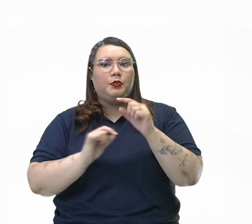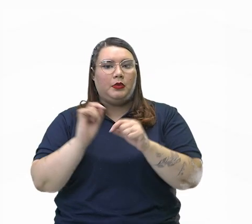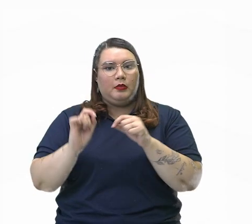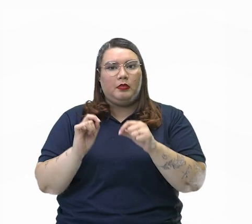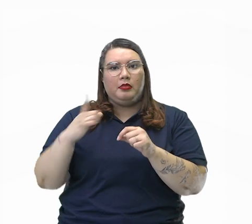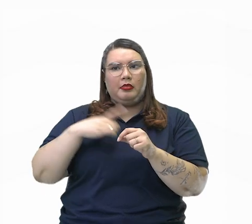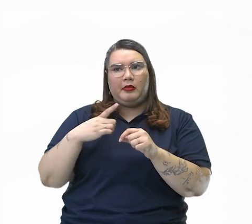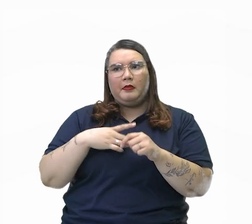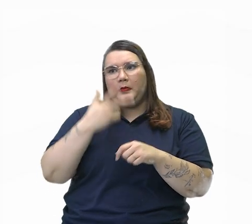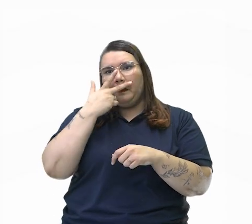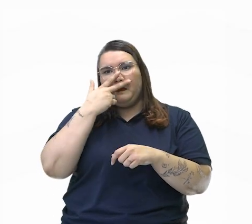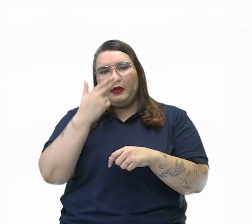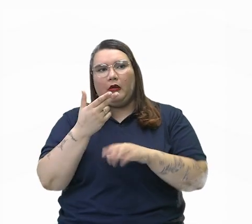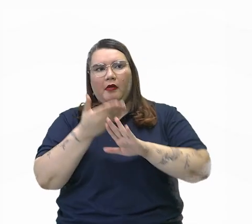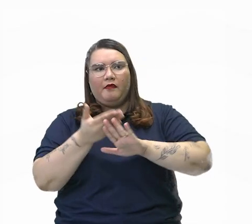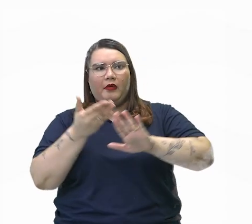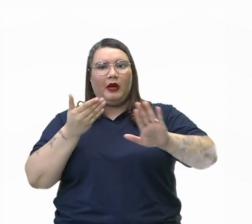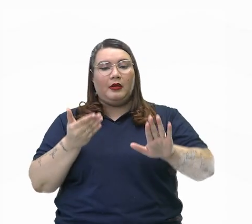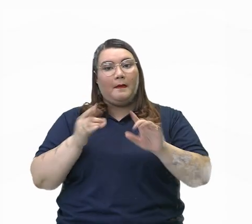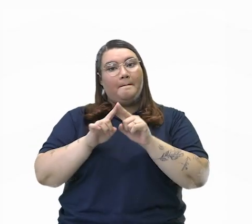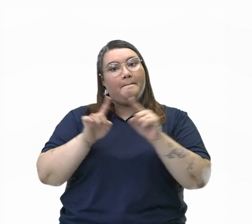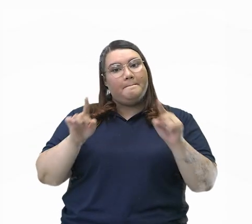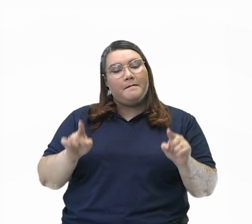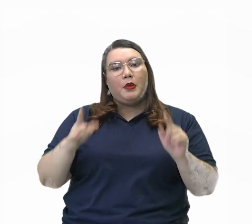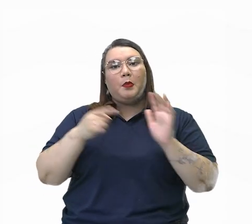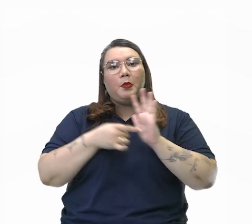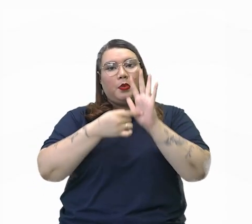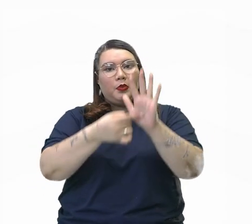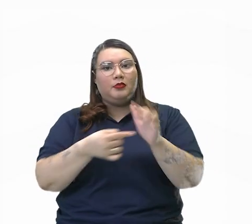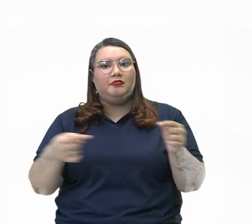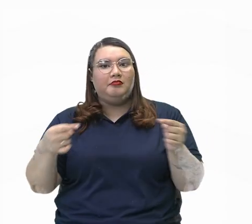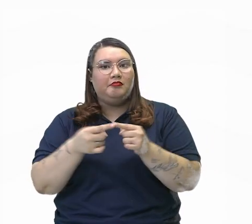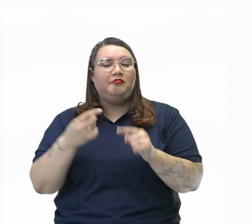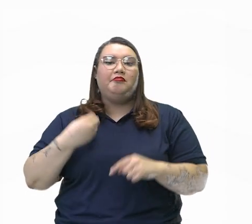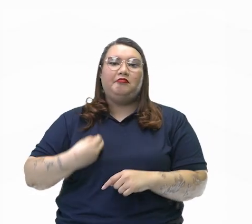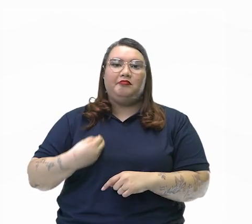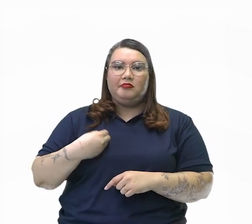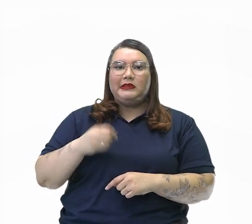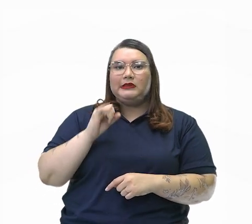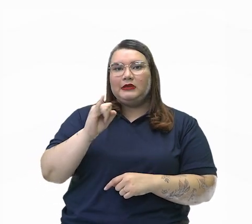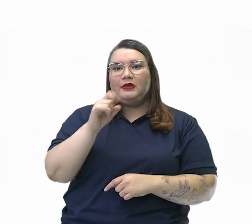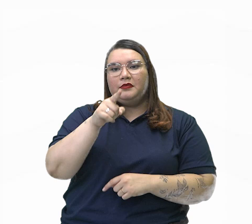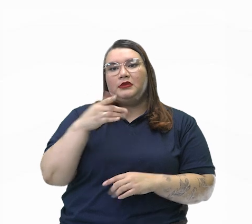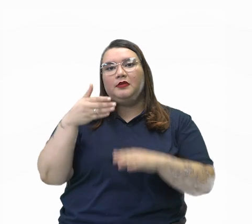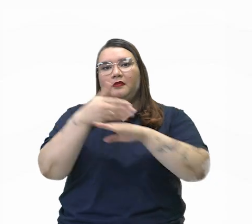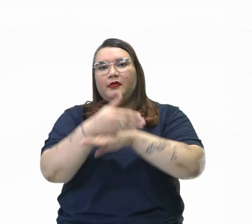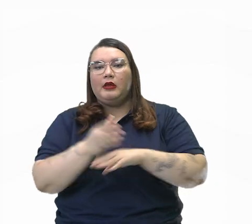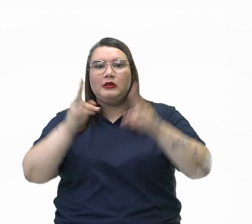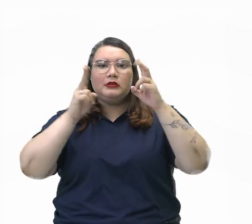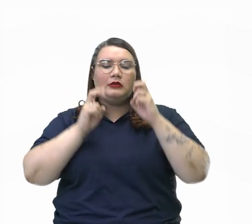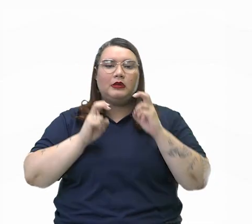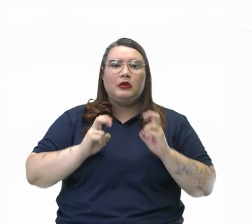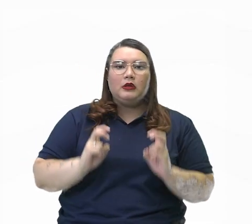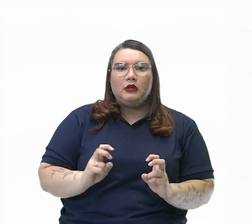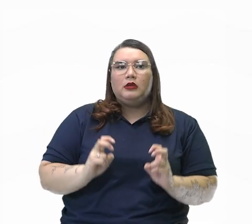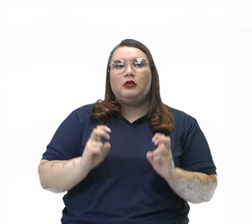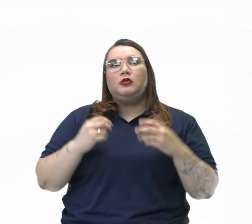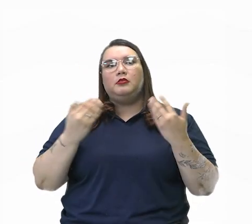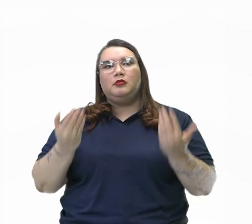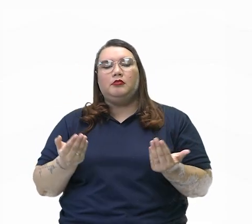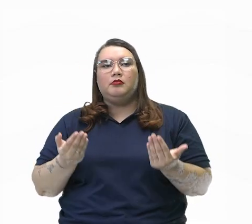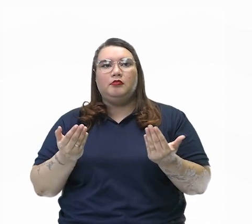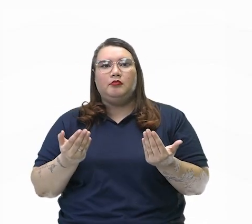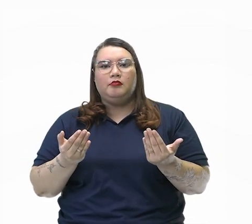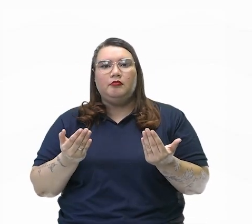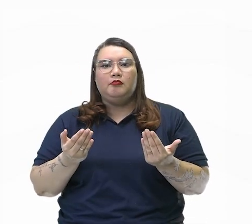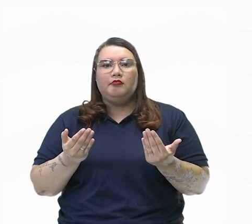está longe da gente. Só que elas aparecem no nosso cotidiano. Se você for fazer um exame para